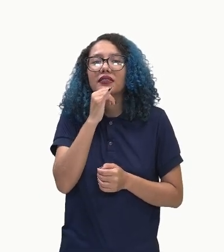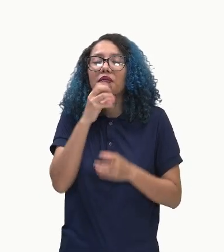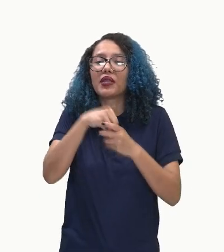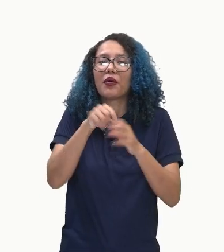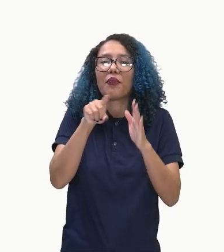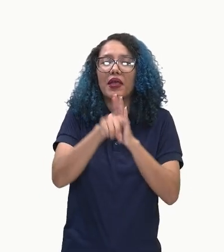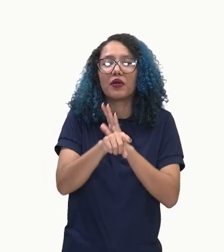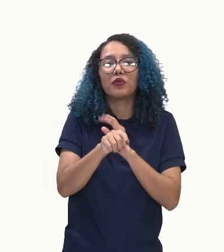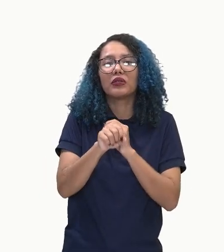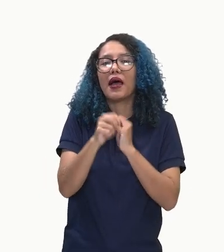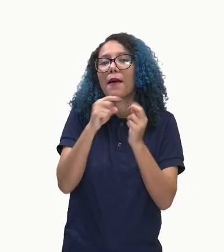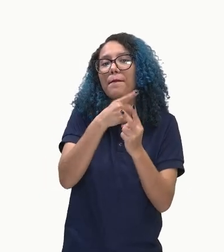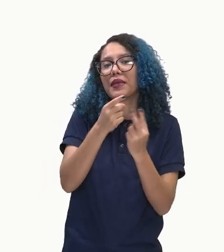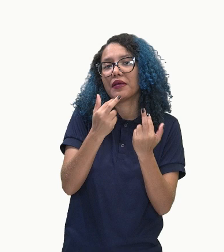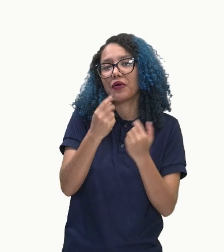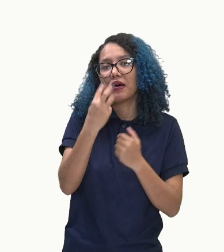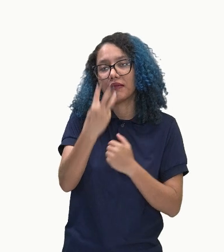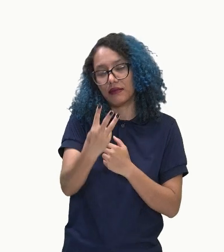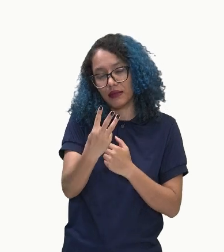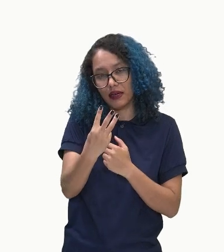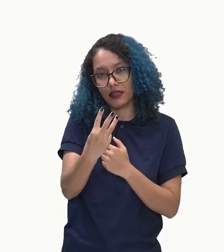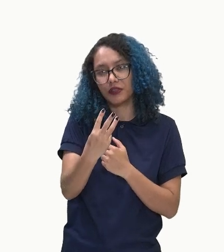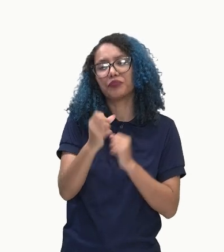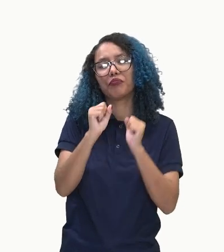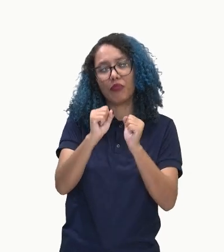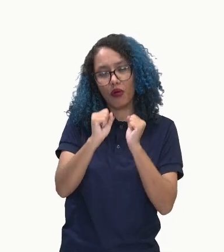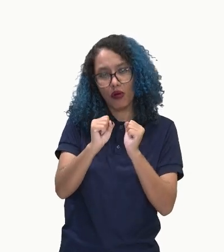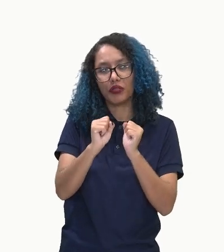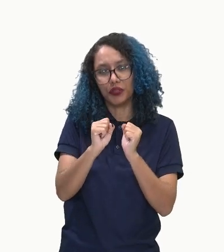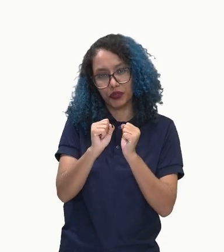3. Ou se a questão não falar nada, vamos usar π igual a